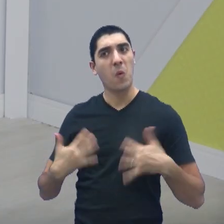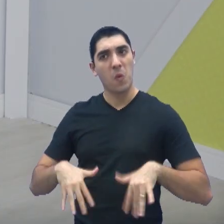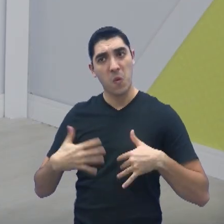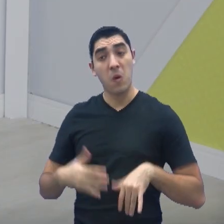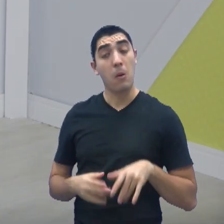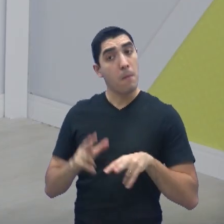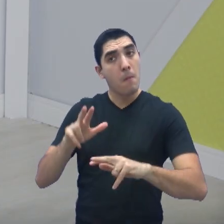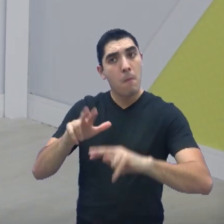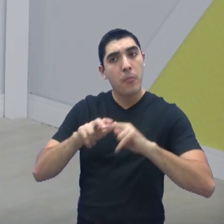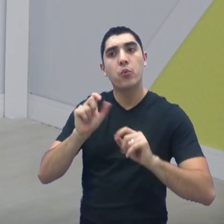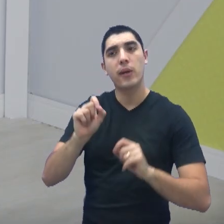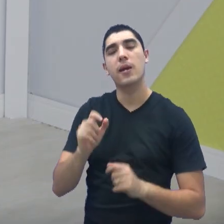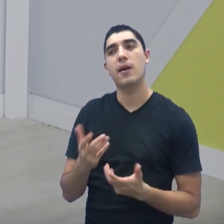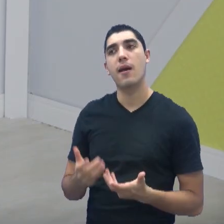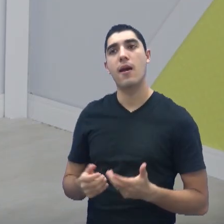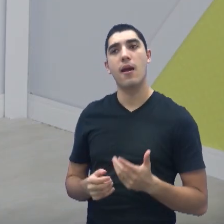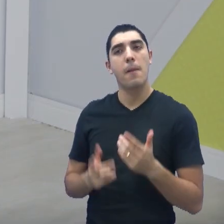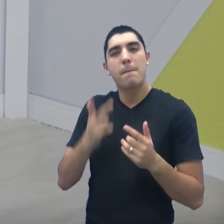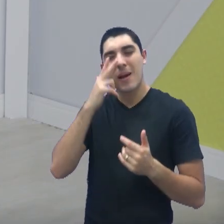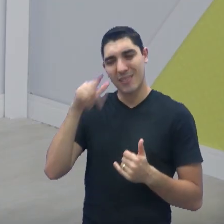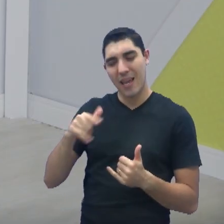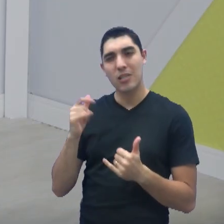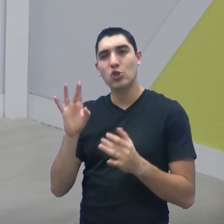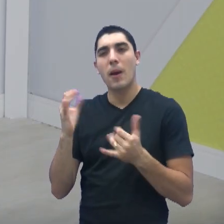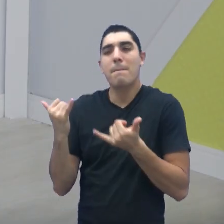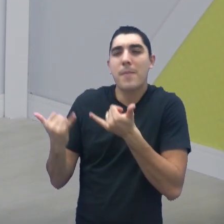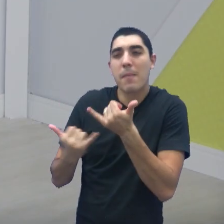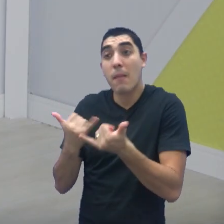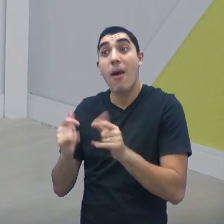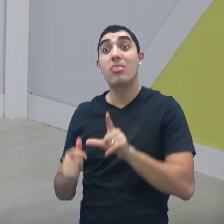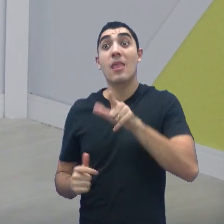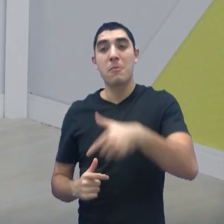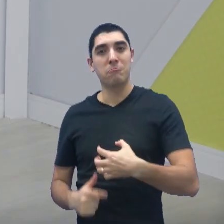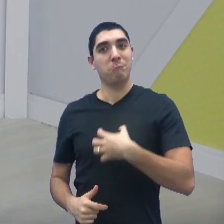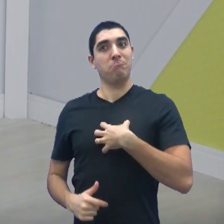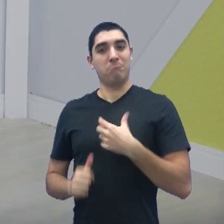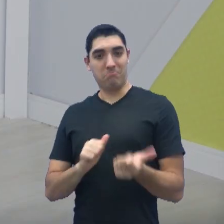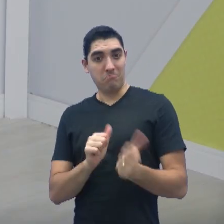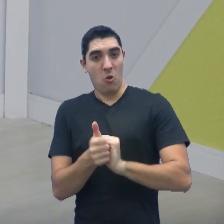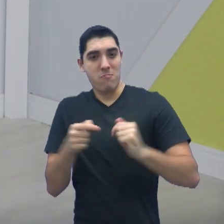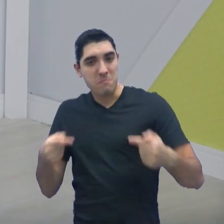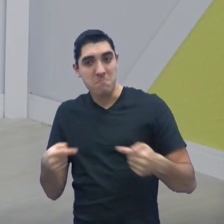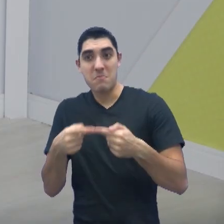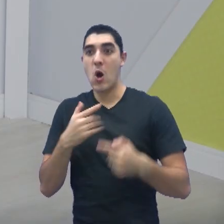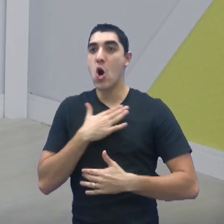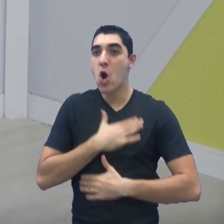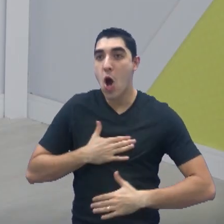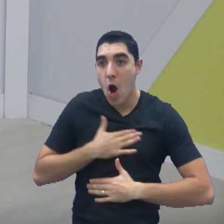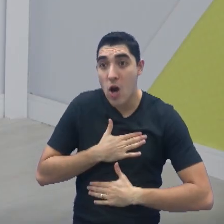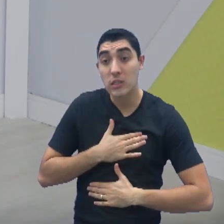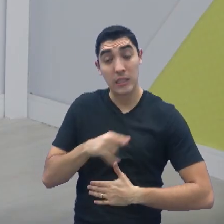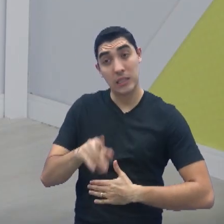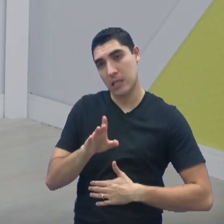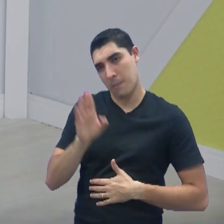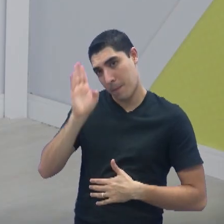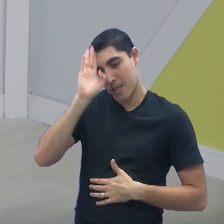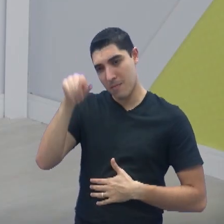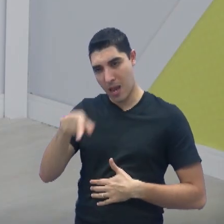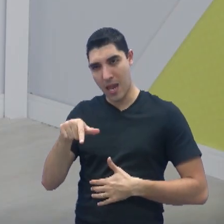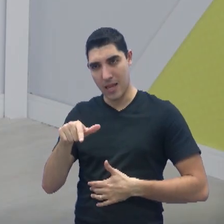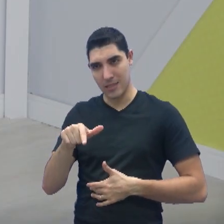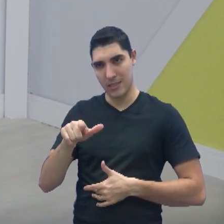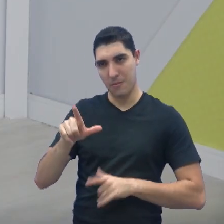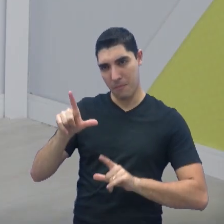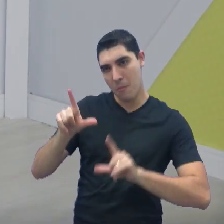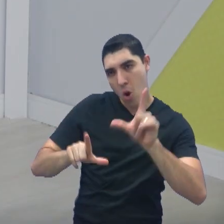você tornar a brincadeira já indo para o lado do esporte, um esporte de contato, que até a matéria serviu para